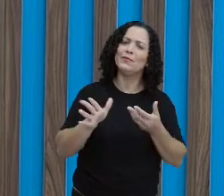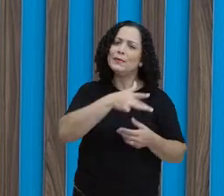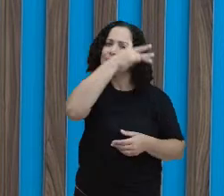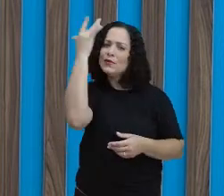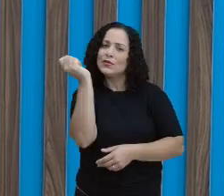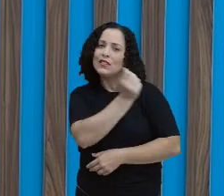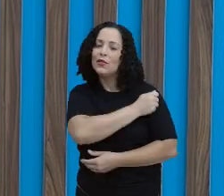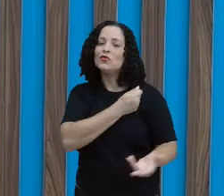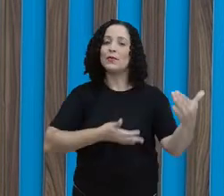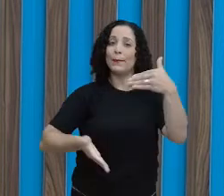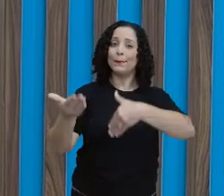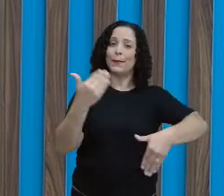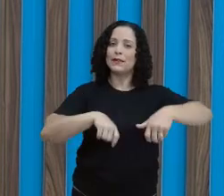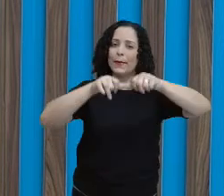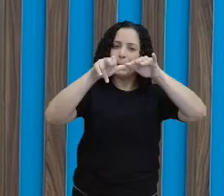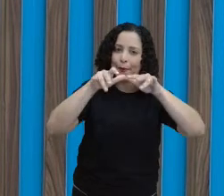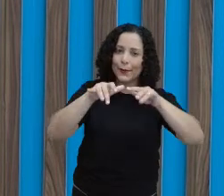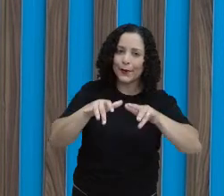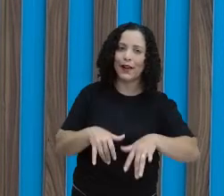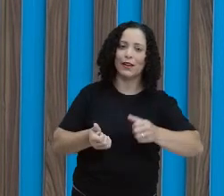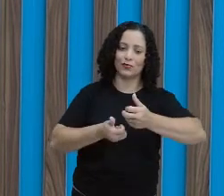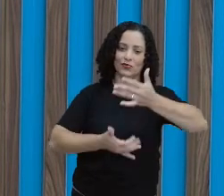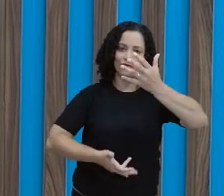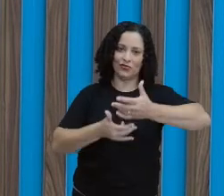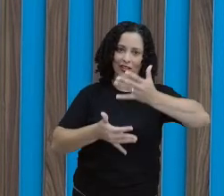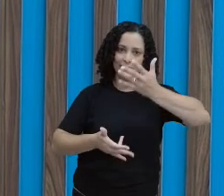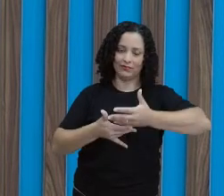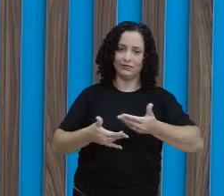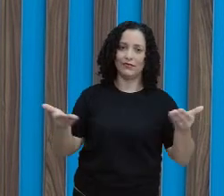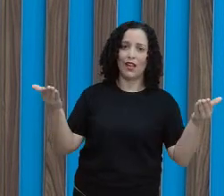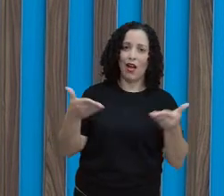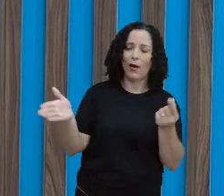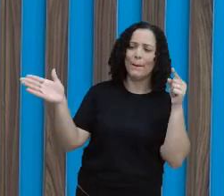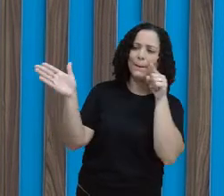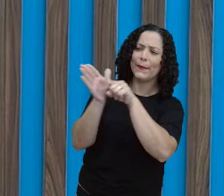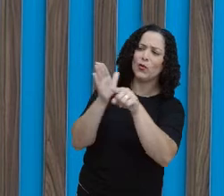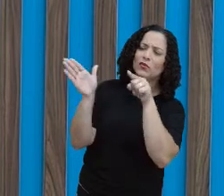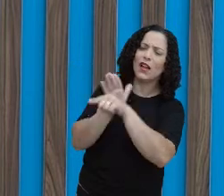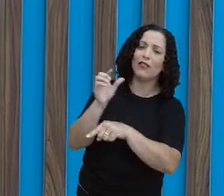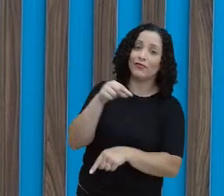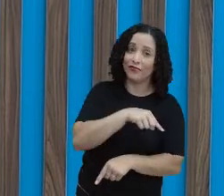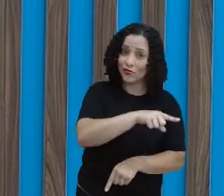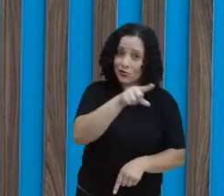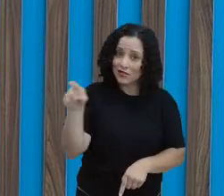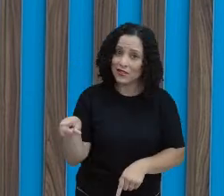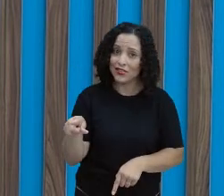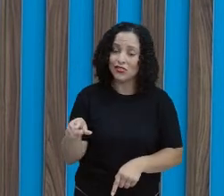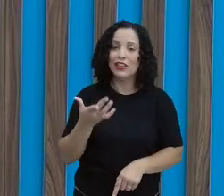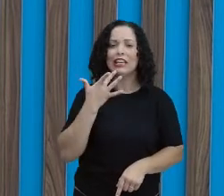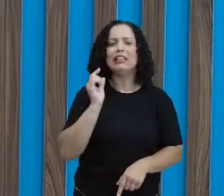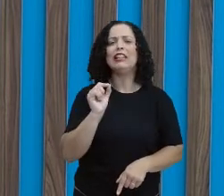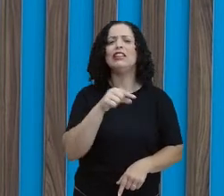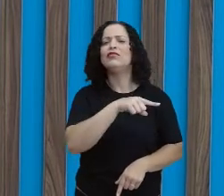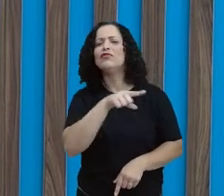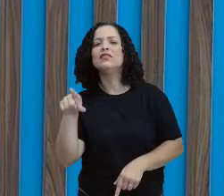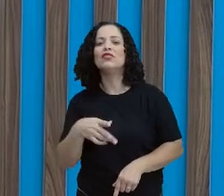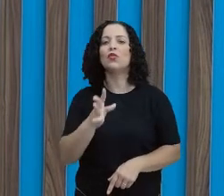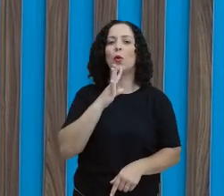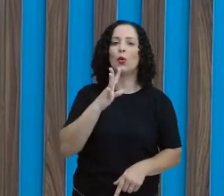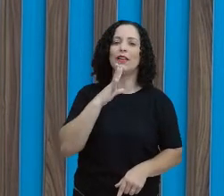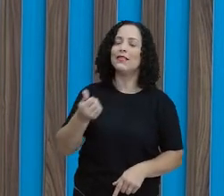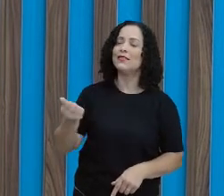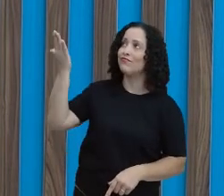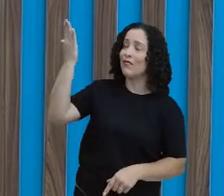chat, né? E aqui eu estou deixando uma perguntinha para eles, né? Quem aqui já ouviu falar de Dolly? Então, coloca